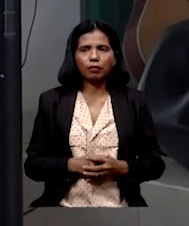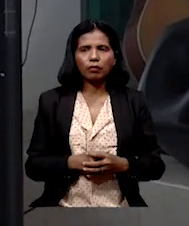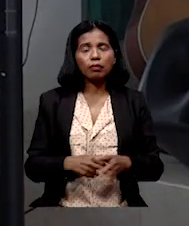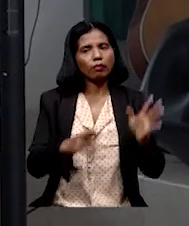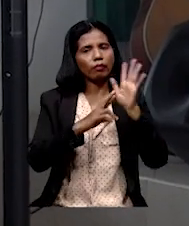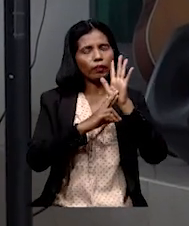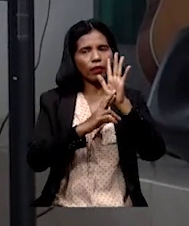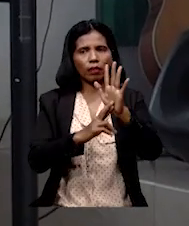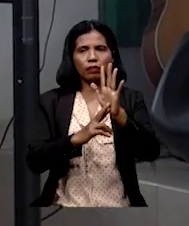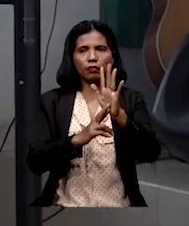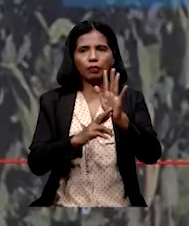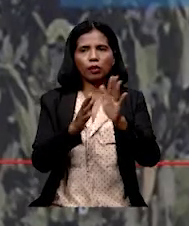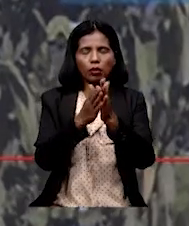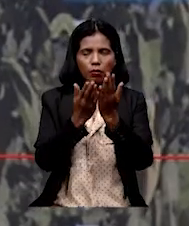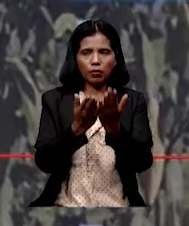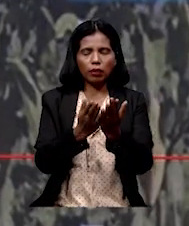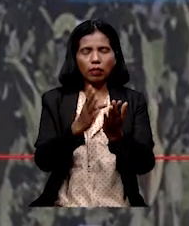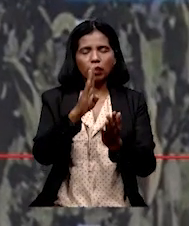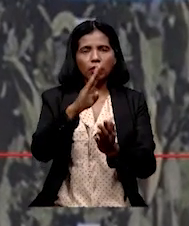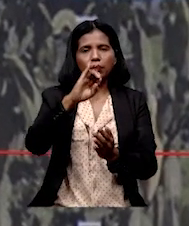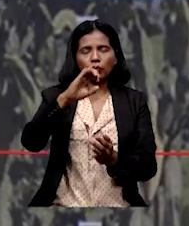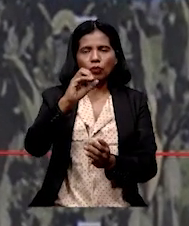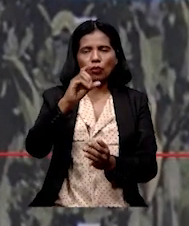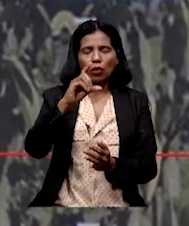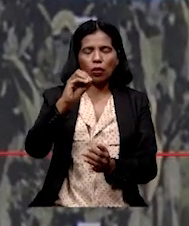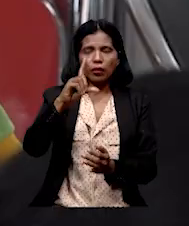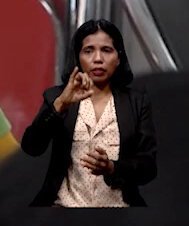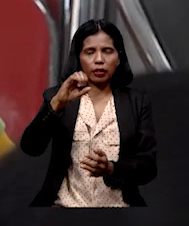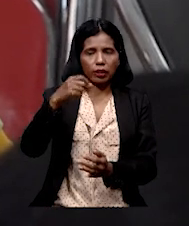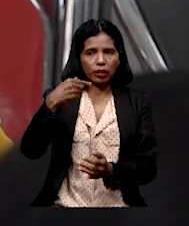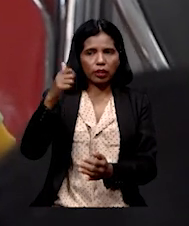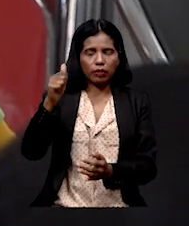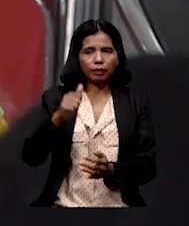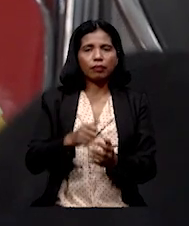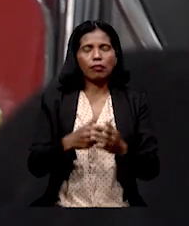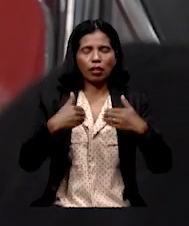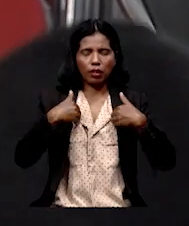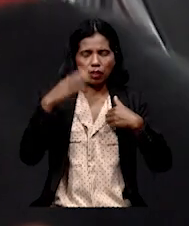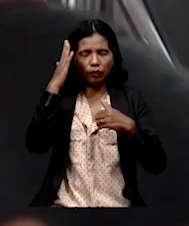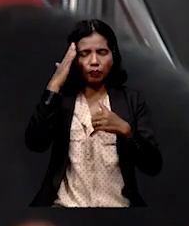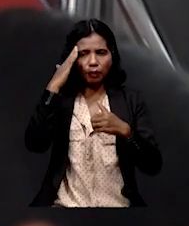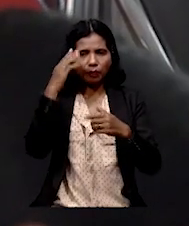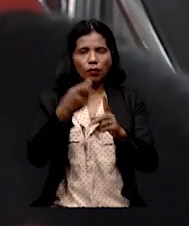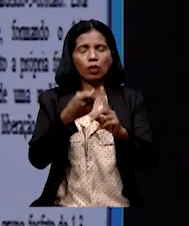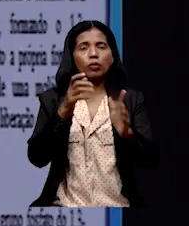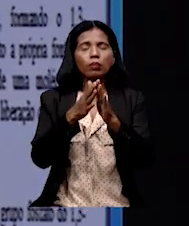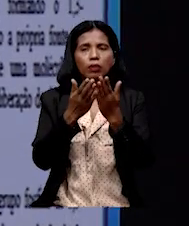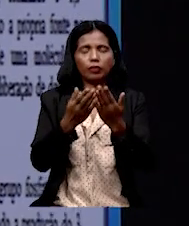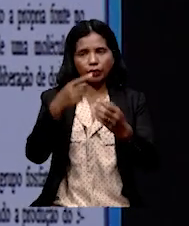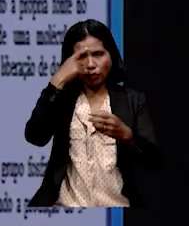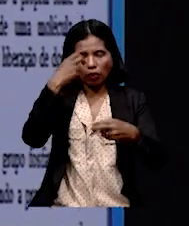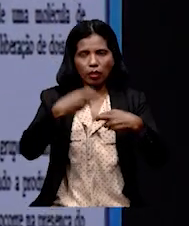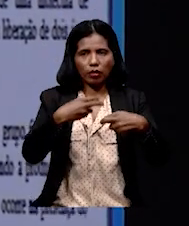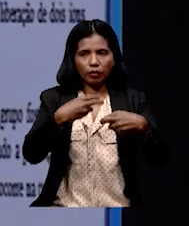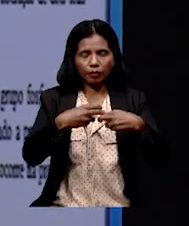Representante compilador livro Biologia, Memêncio Sequeira Freitas Ateten, iniciativa compila livro Biologia ne, tamba dificuldade